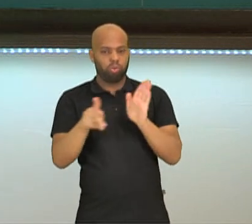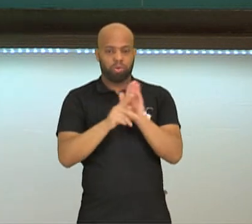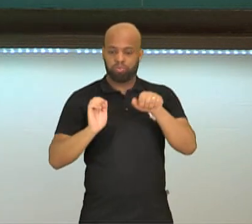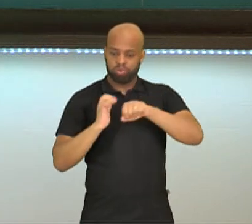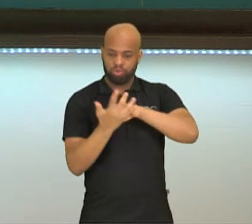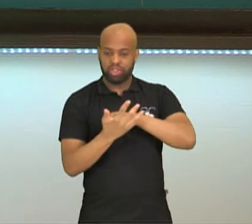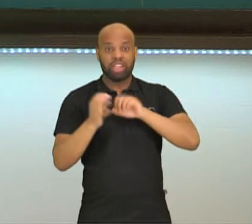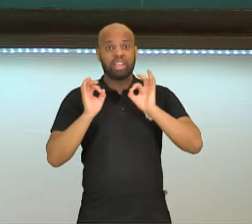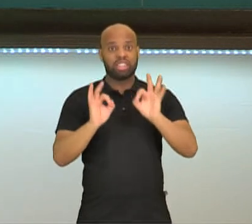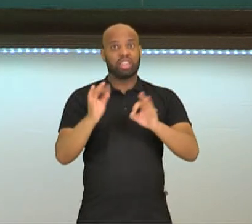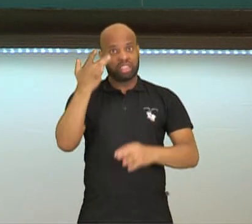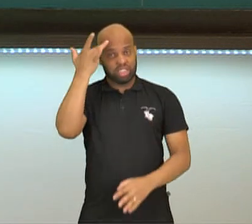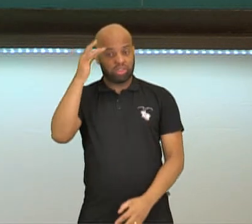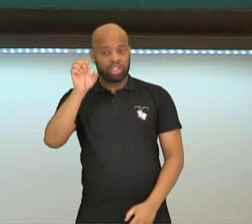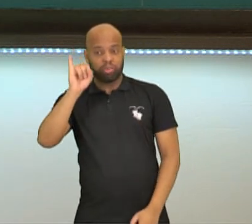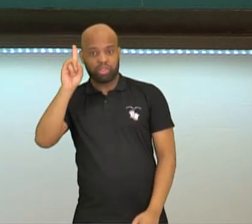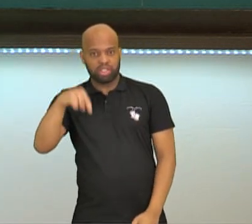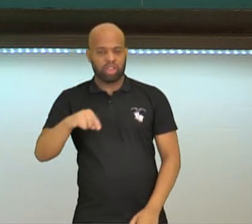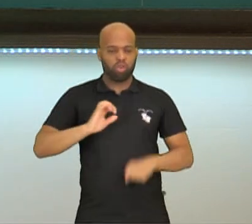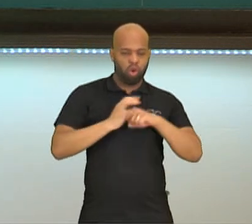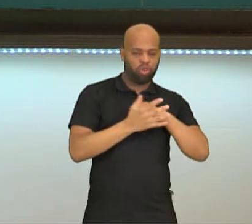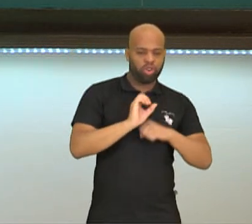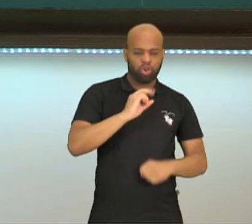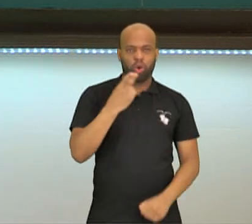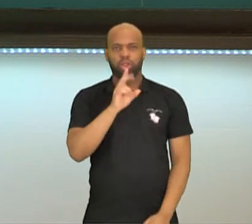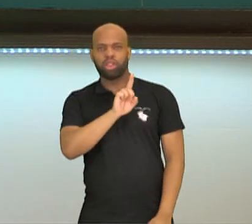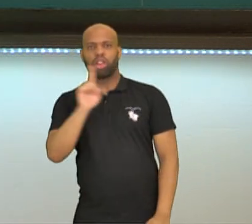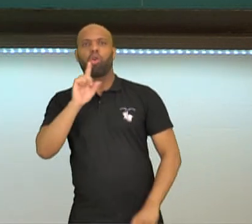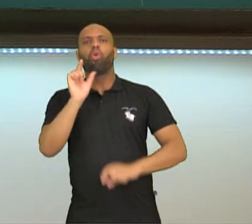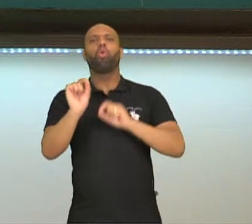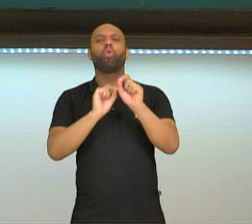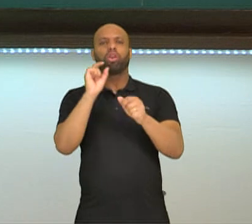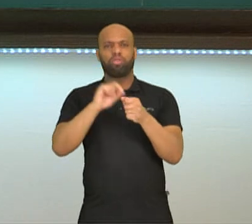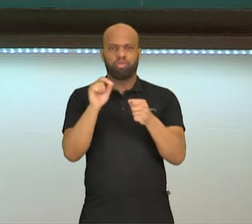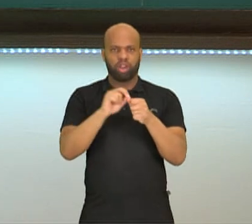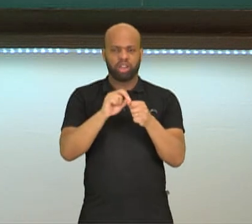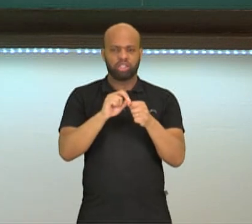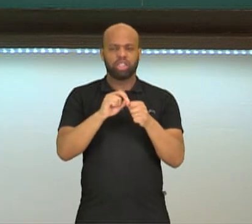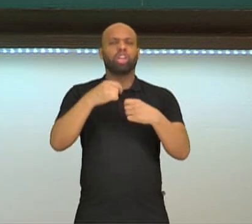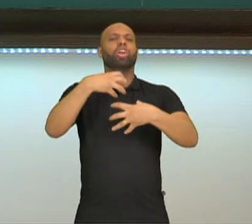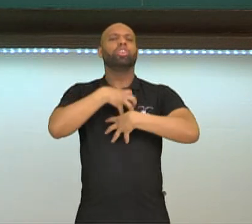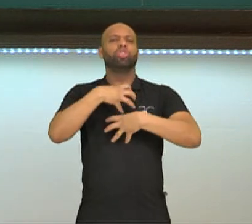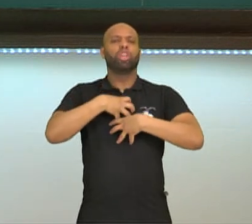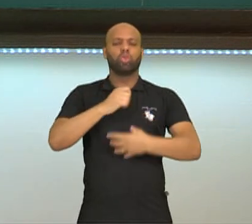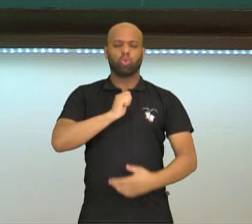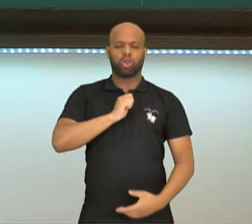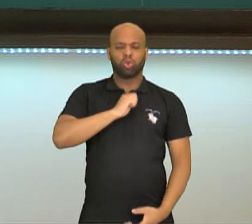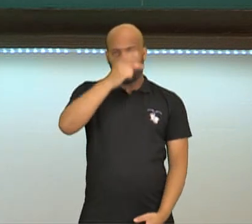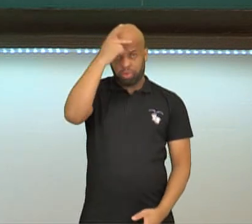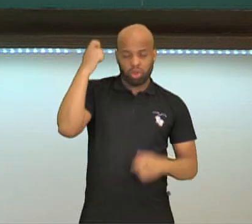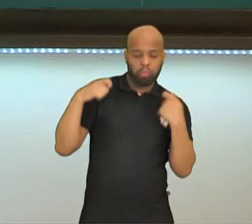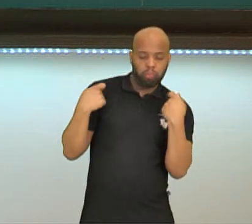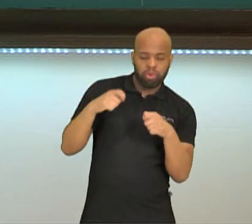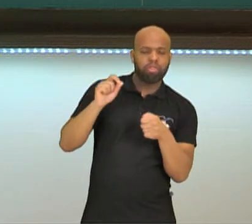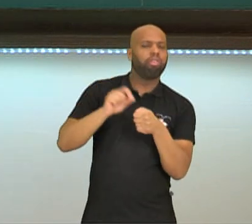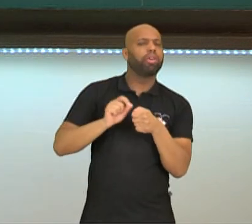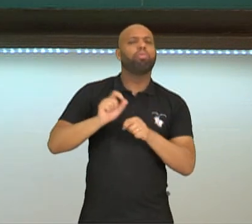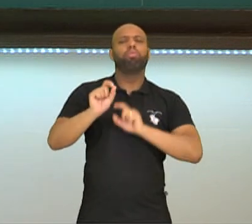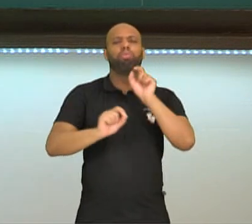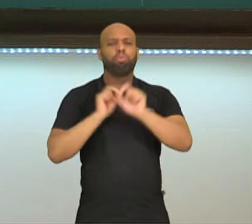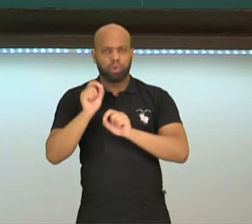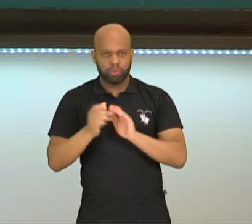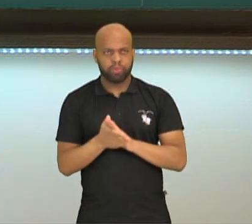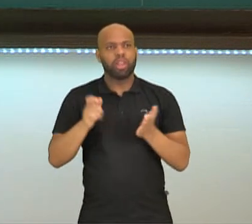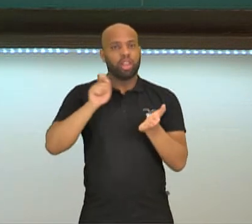tenha certeza se é Covid, o que deve ser feito? Quais são as atitudes que essa pessoa precisa tomar?